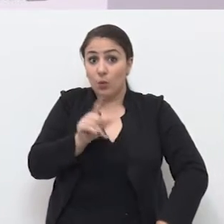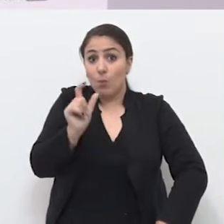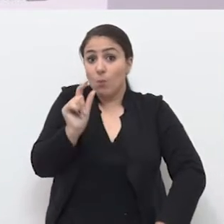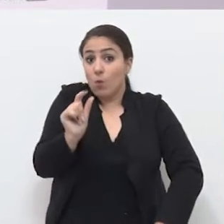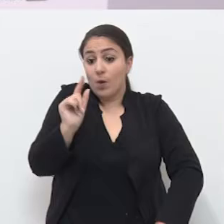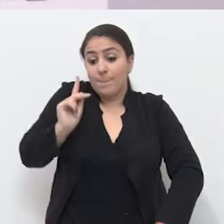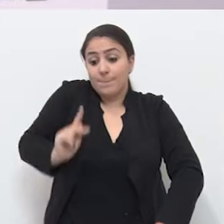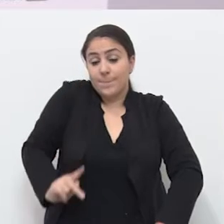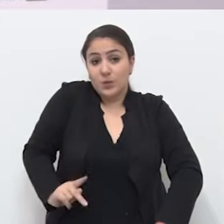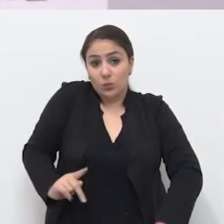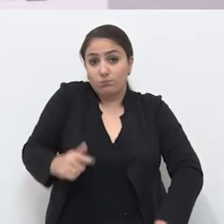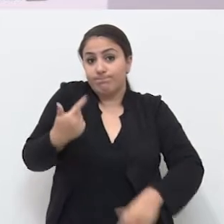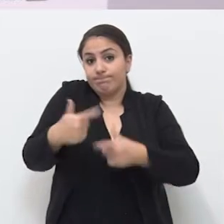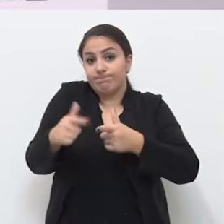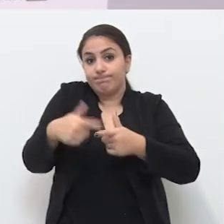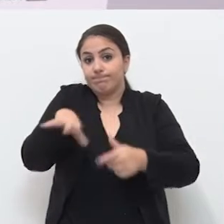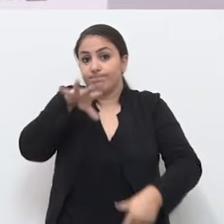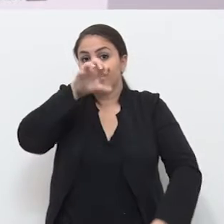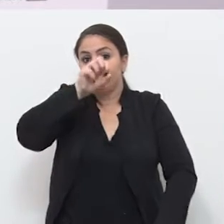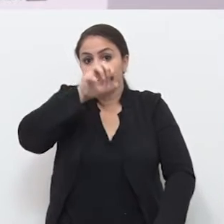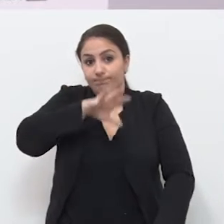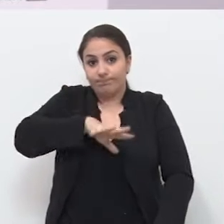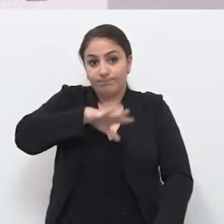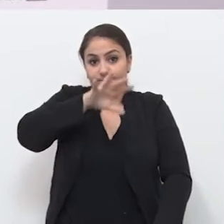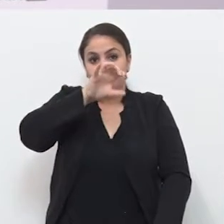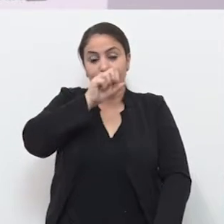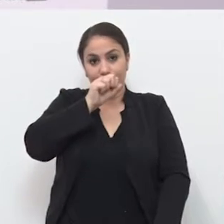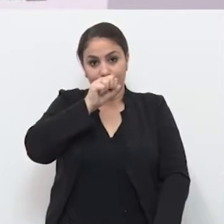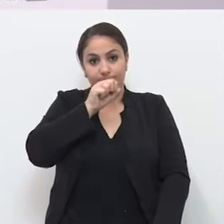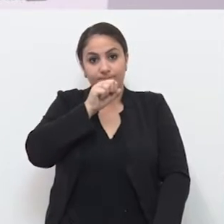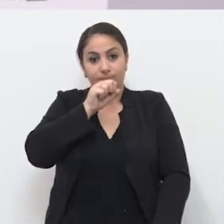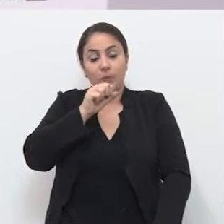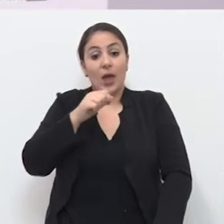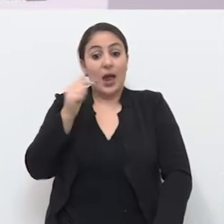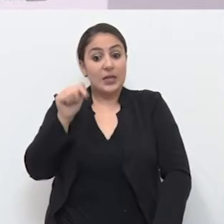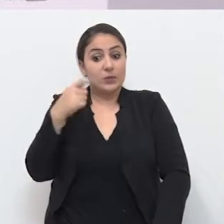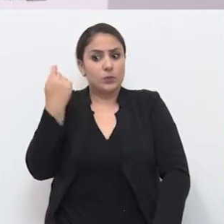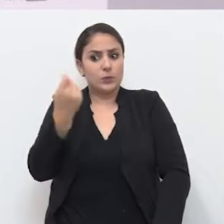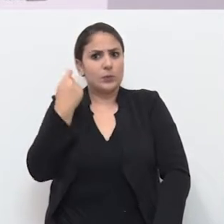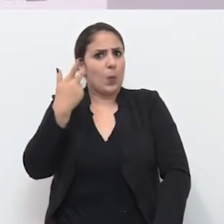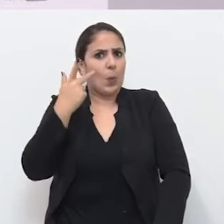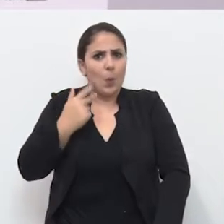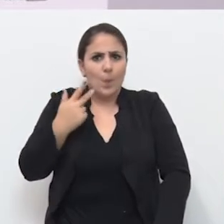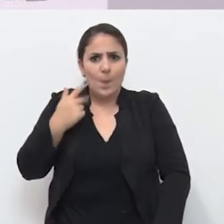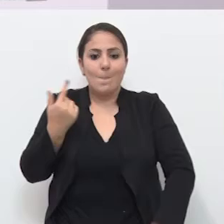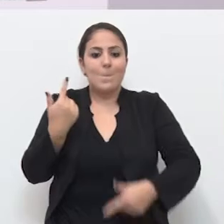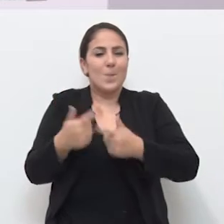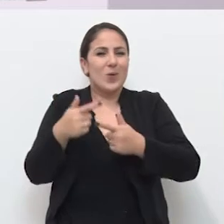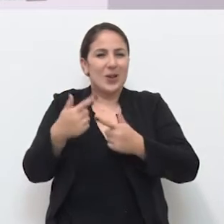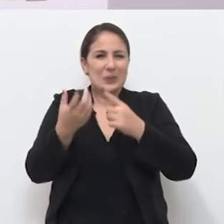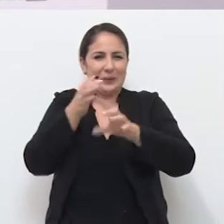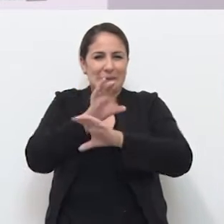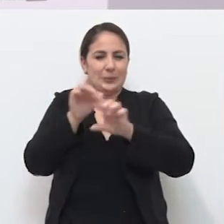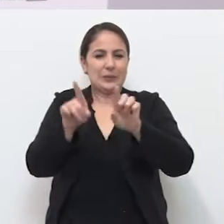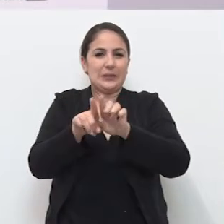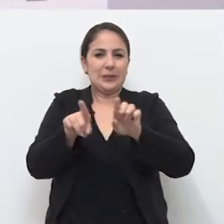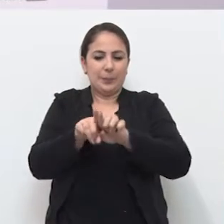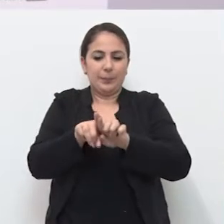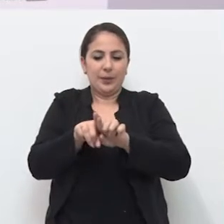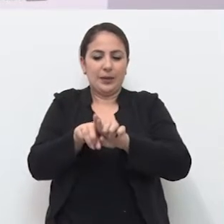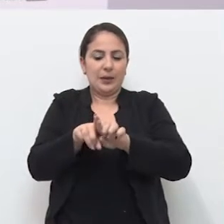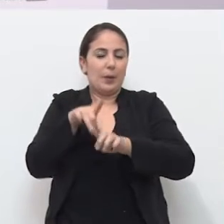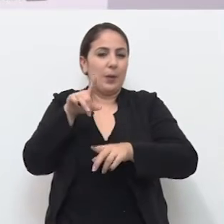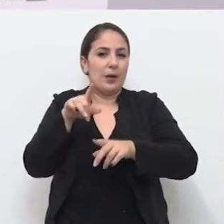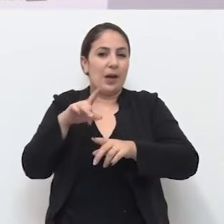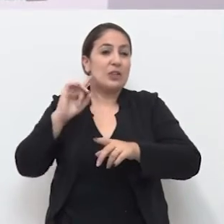poucas as vítimas e as pessoas que têm problemas respiratórios no dia a dia. Aqui no Rio Grande do Sul isso é muito comum, um pouco por causa do clima, mas também por